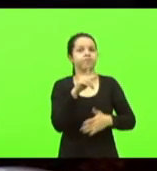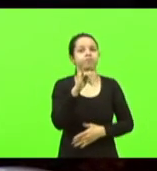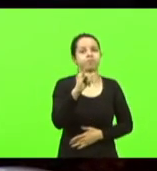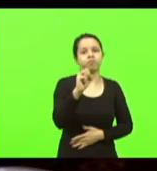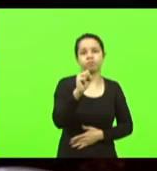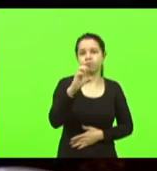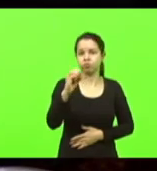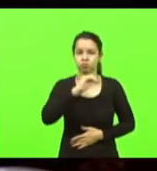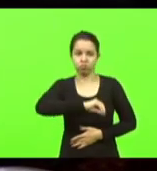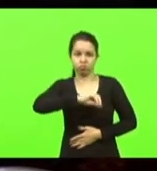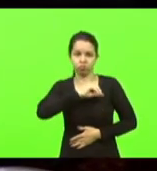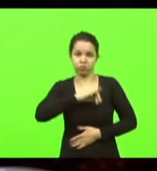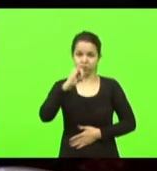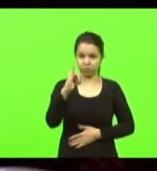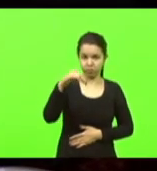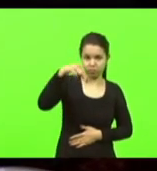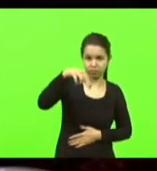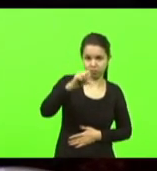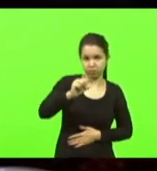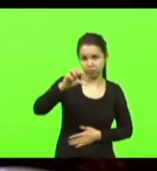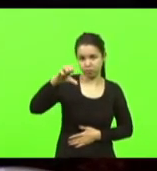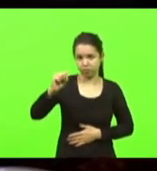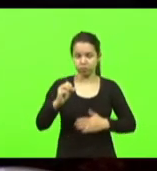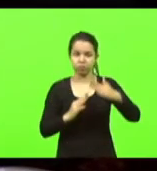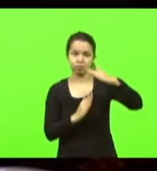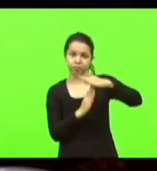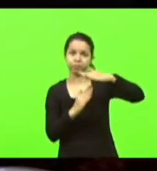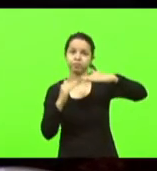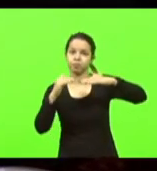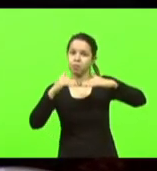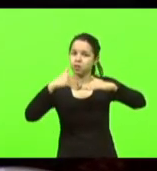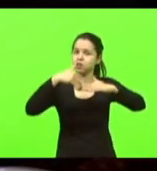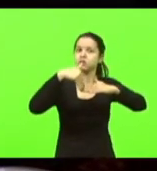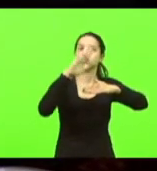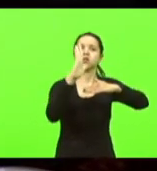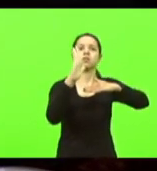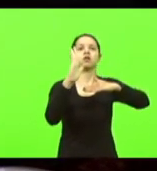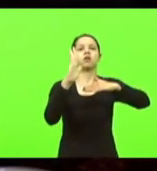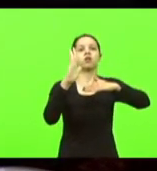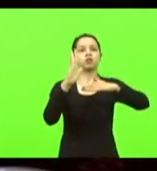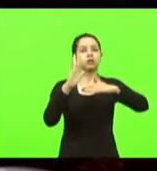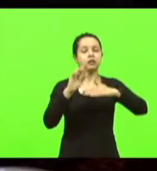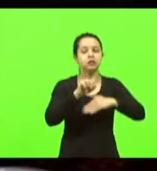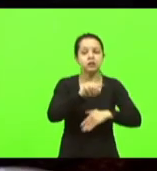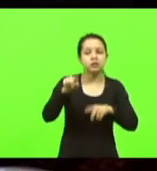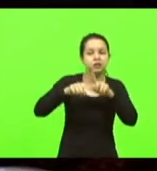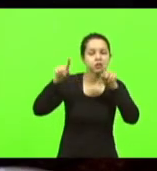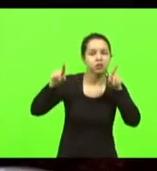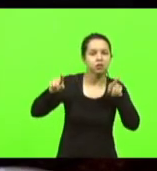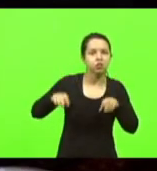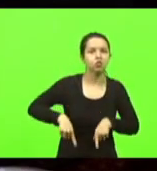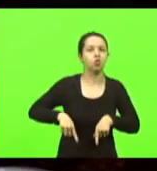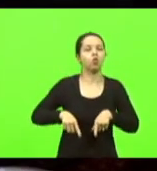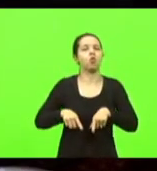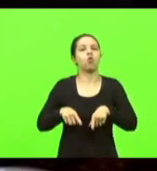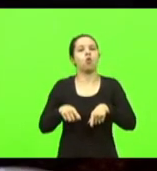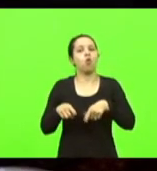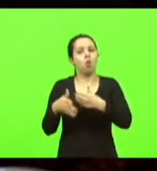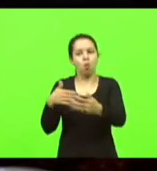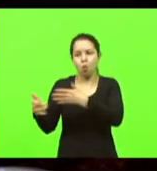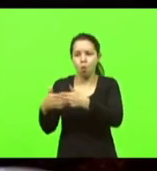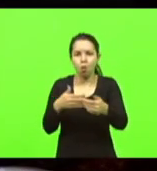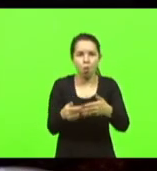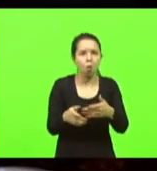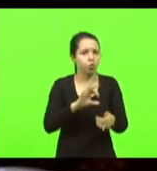INSS do teto do INSS para cima para que nenhum servidor não só policial mas também do setor